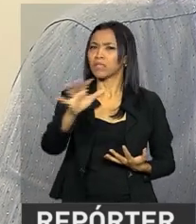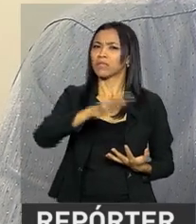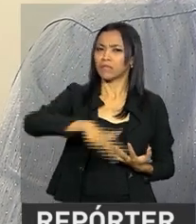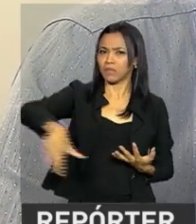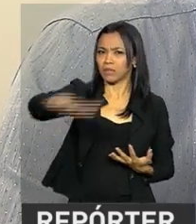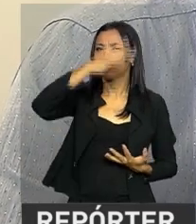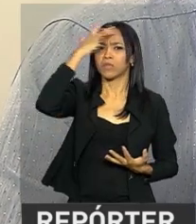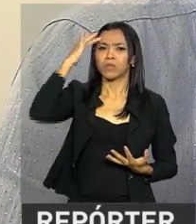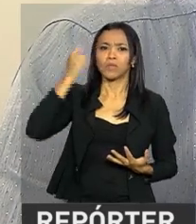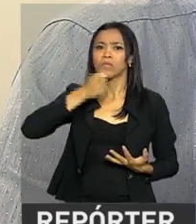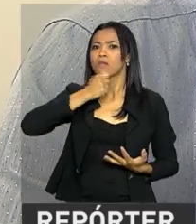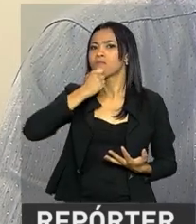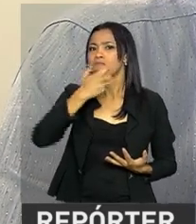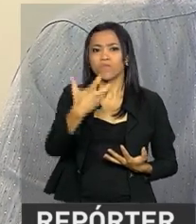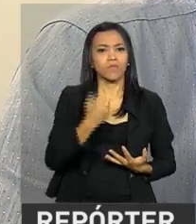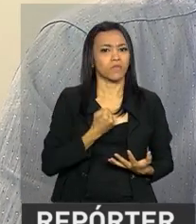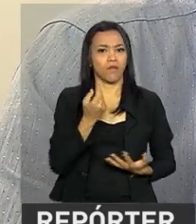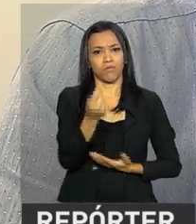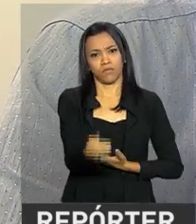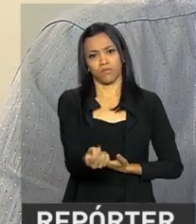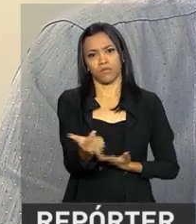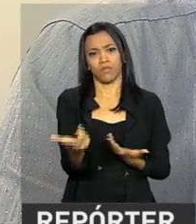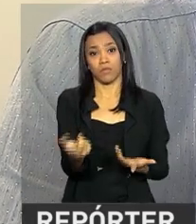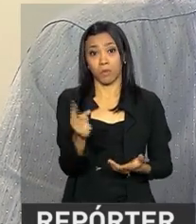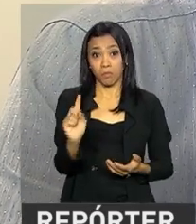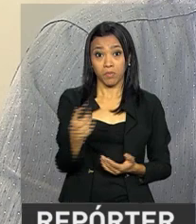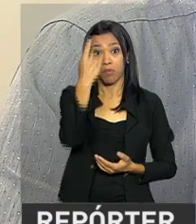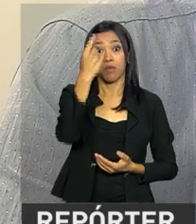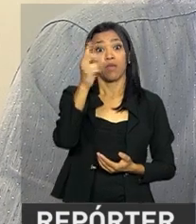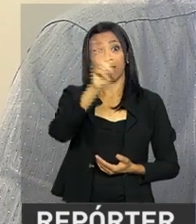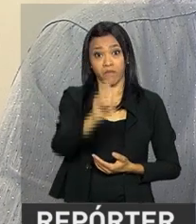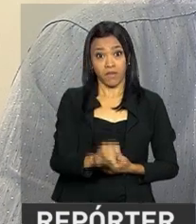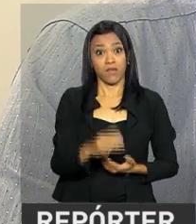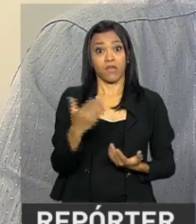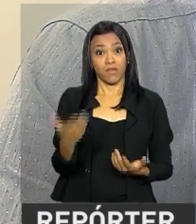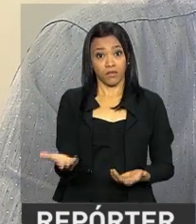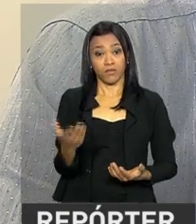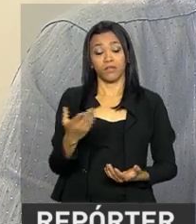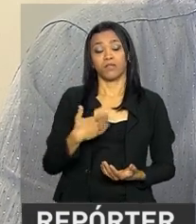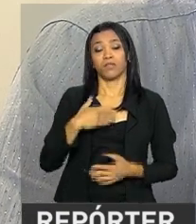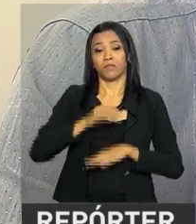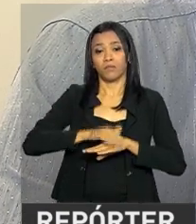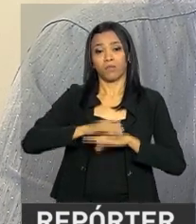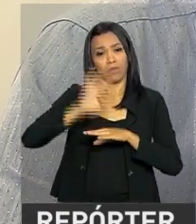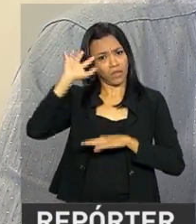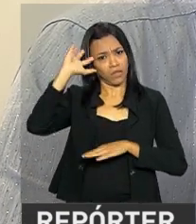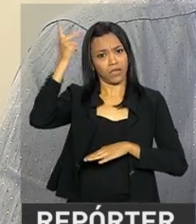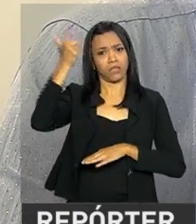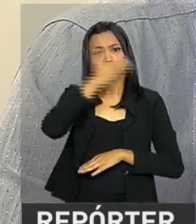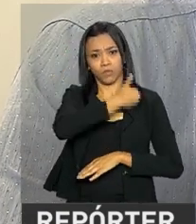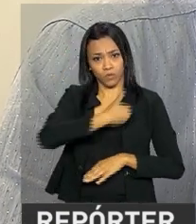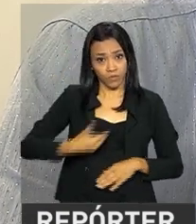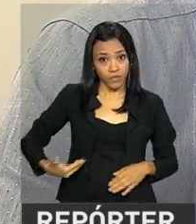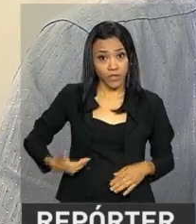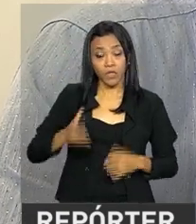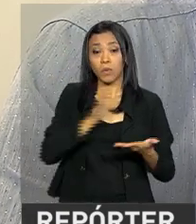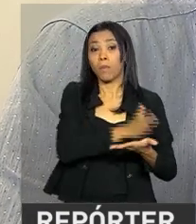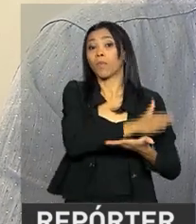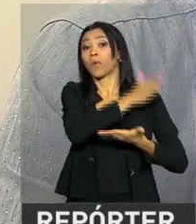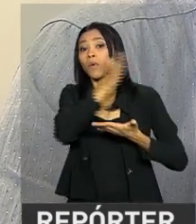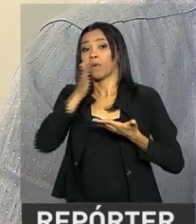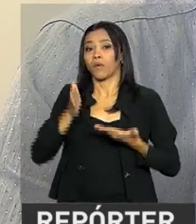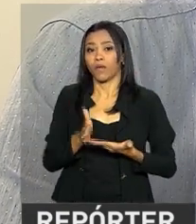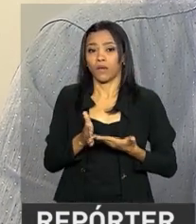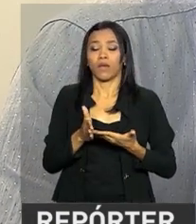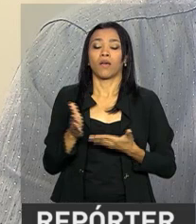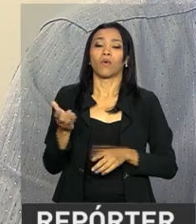5%, que não sacam esse benefício. Então, pela primeira vez, uma decisão inédita do atual governo com o CODEFAT de prorrogar, de estender